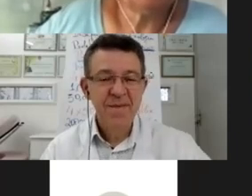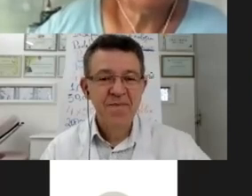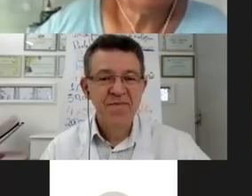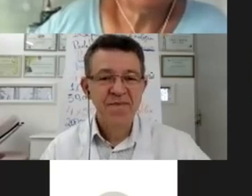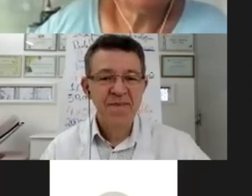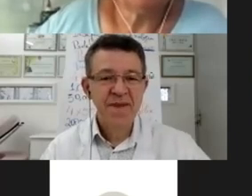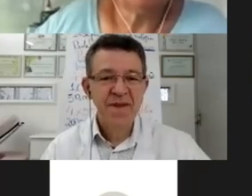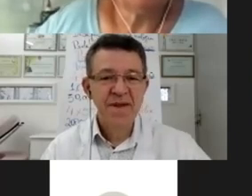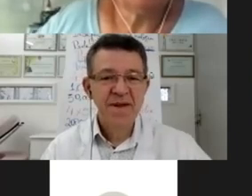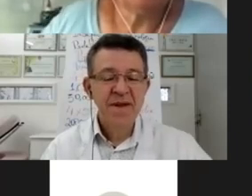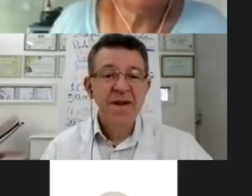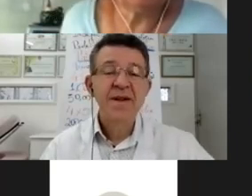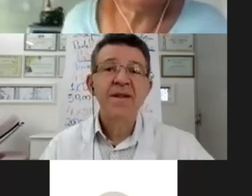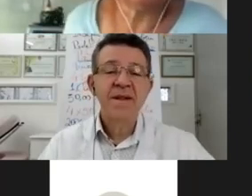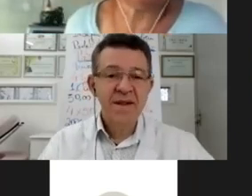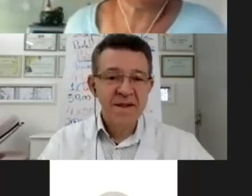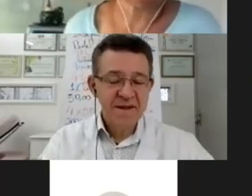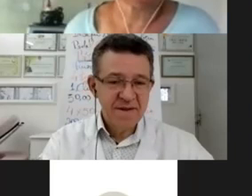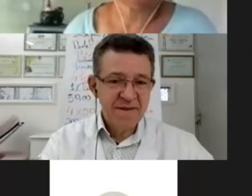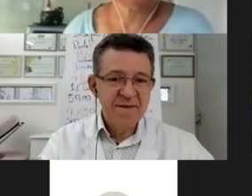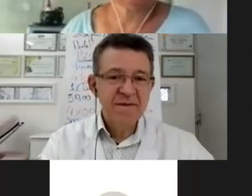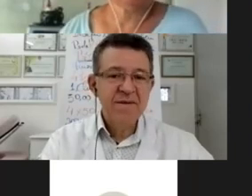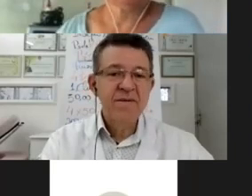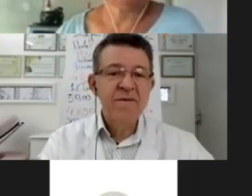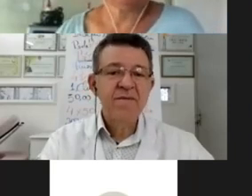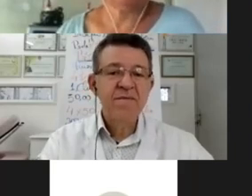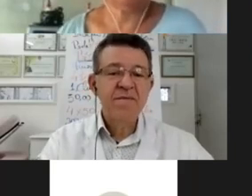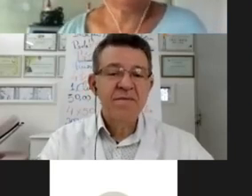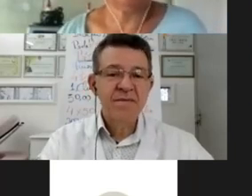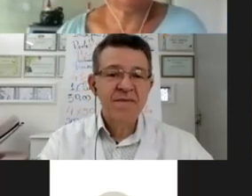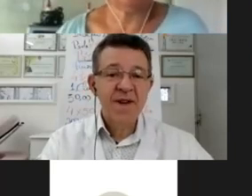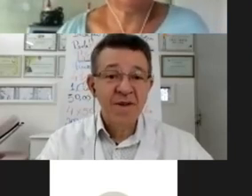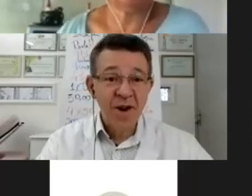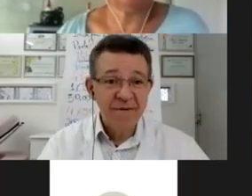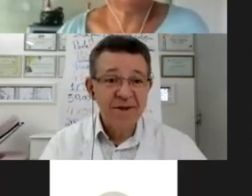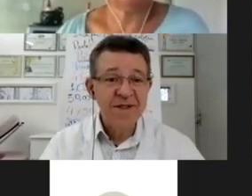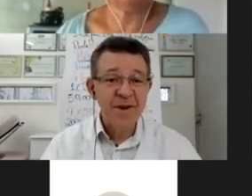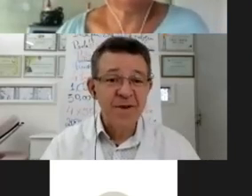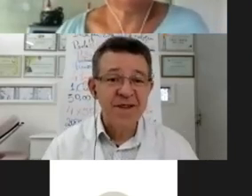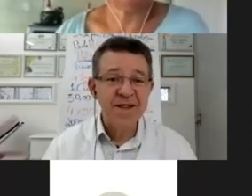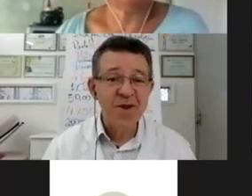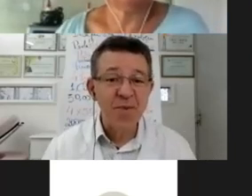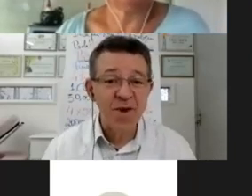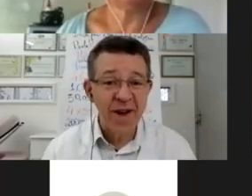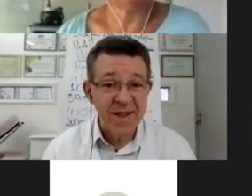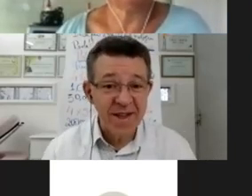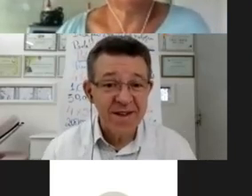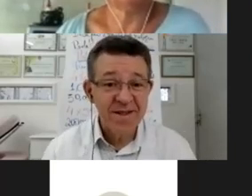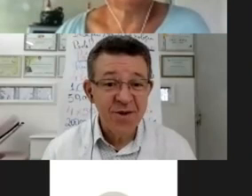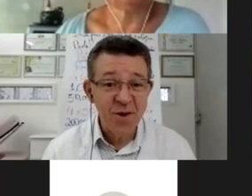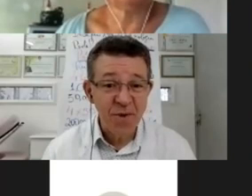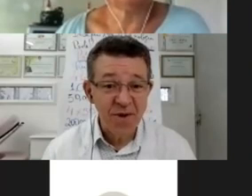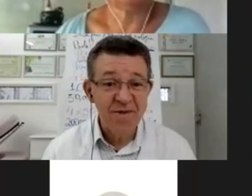já me balançou um pouco, assim, porque ela é toda problemática, ela tem... Vou dizer para você, segura um pouco,